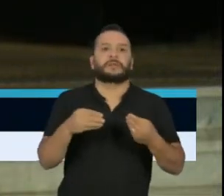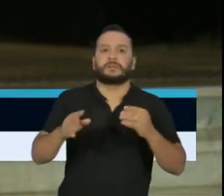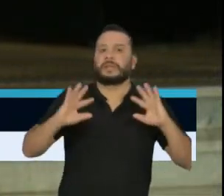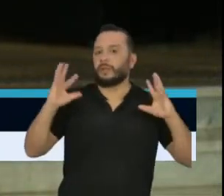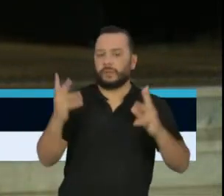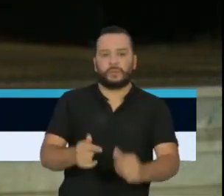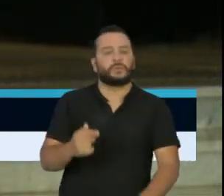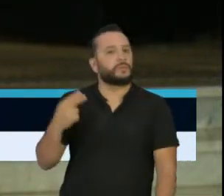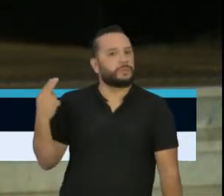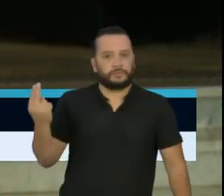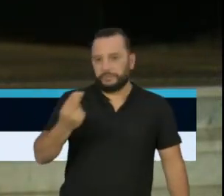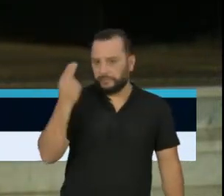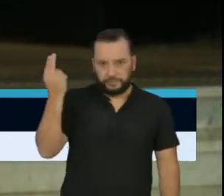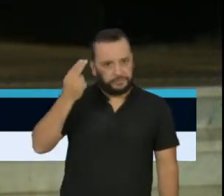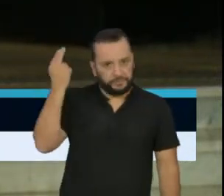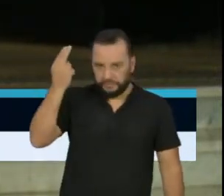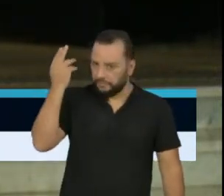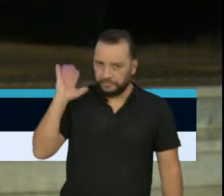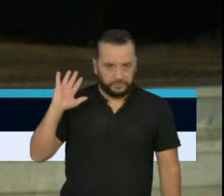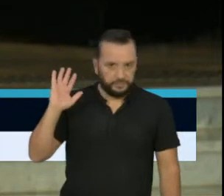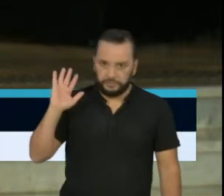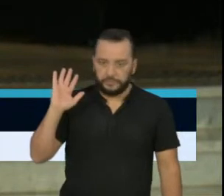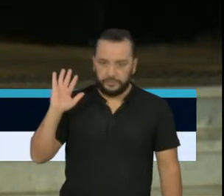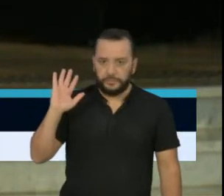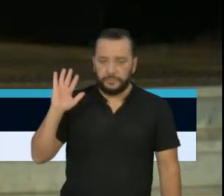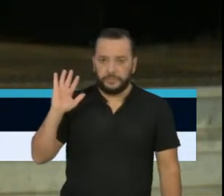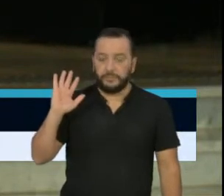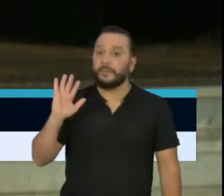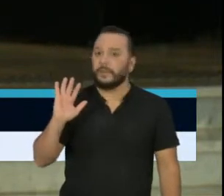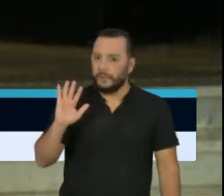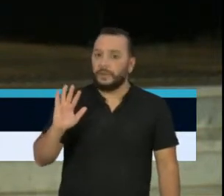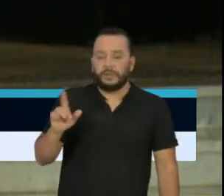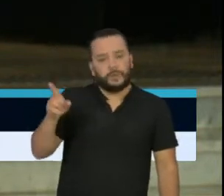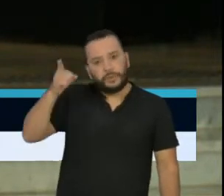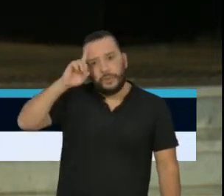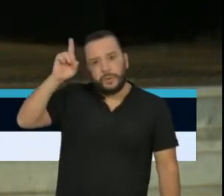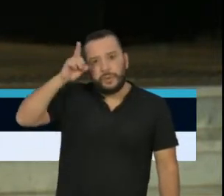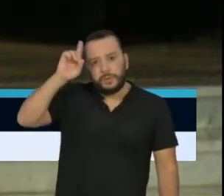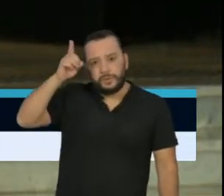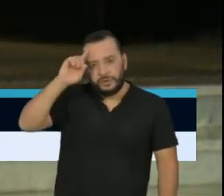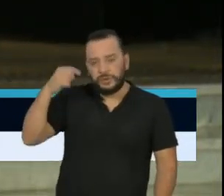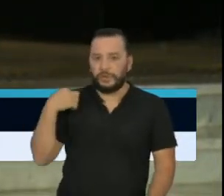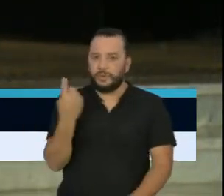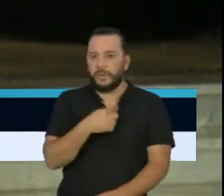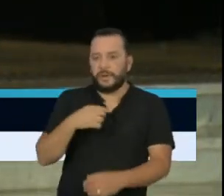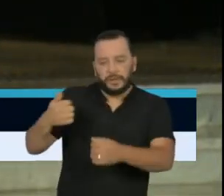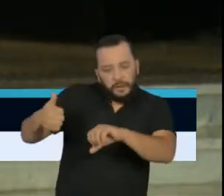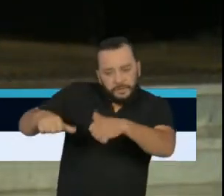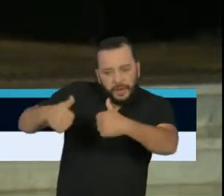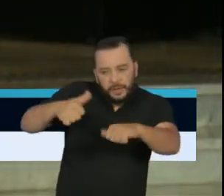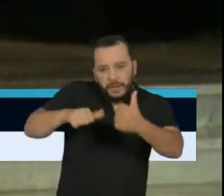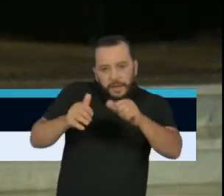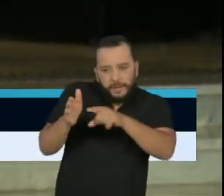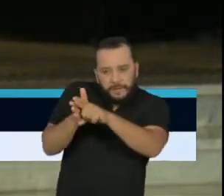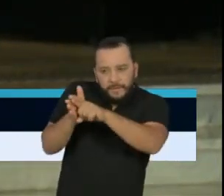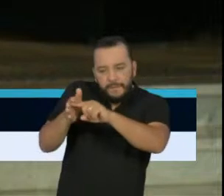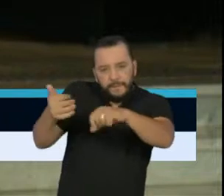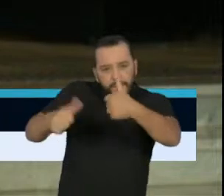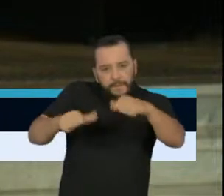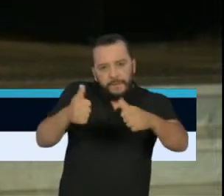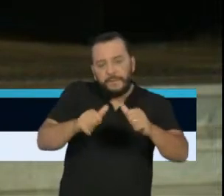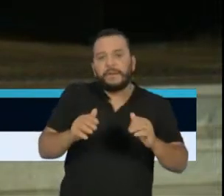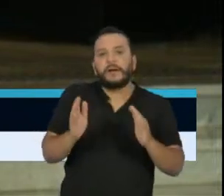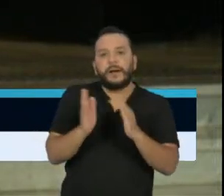distanciamento social absolutamente. Então, é claro que diariamente isso está sendo avaliado e essa adesão ao